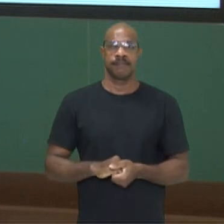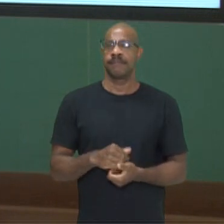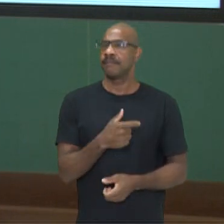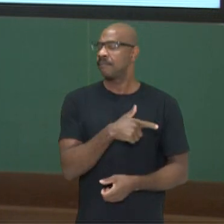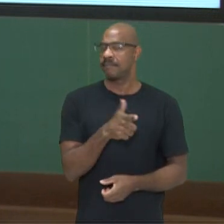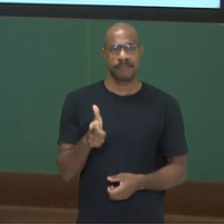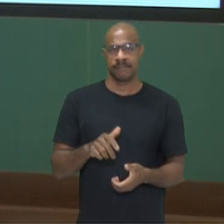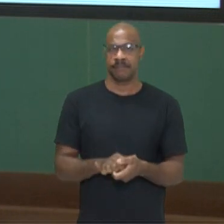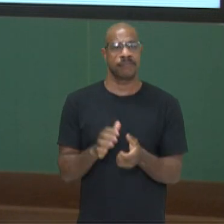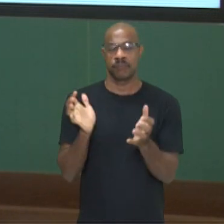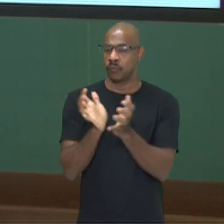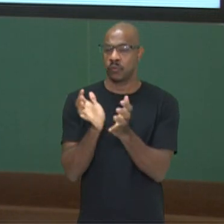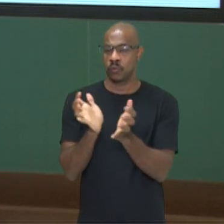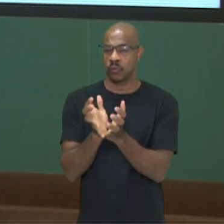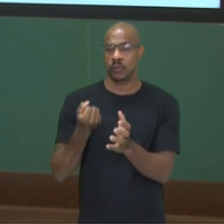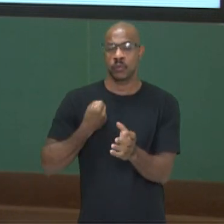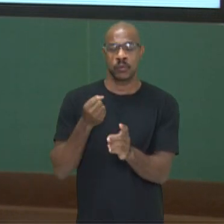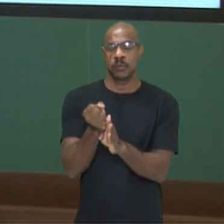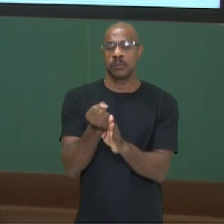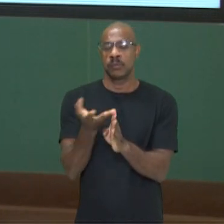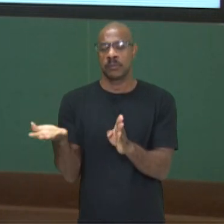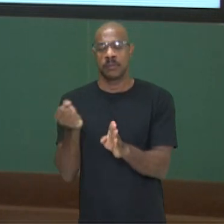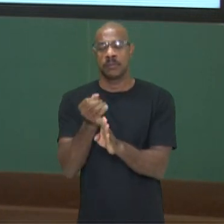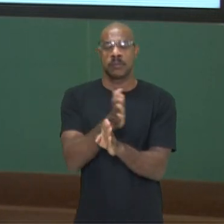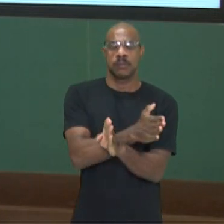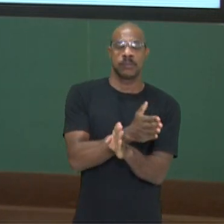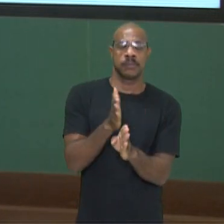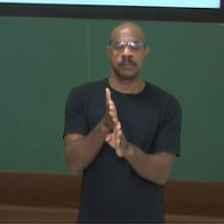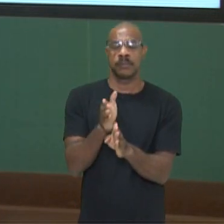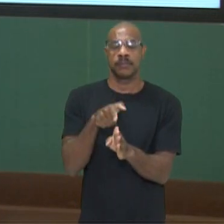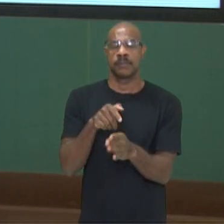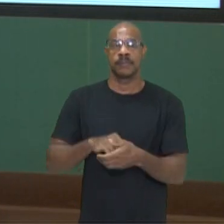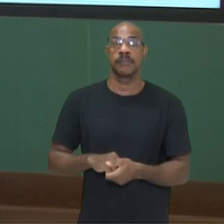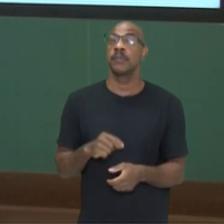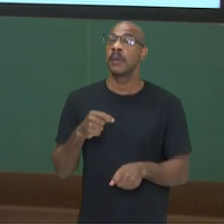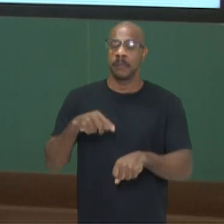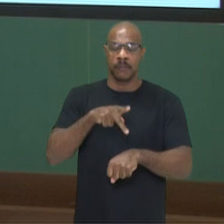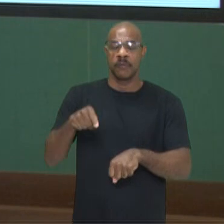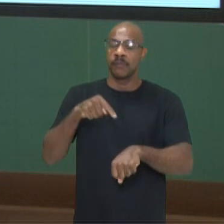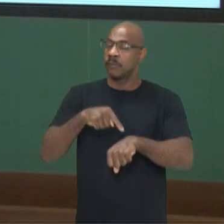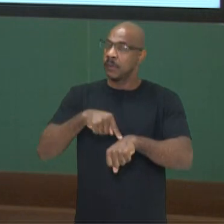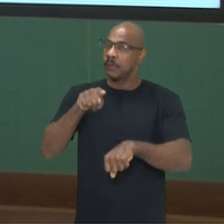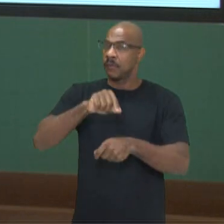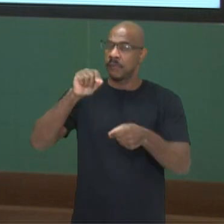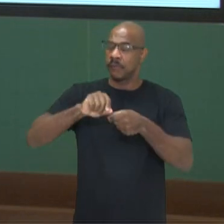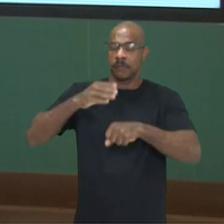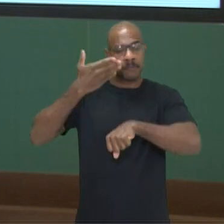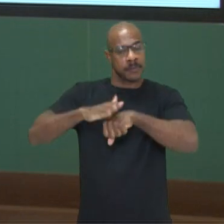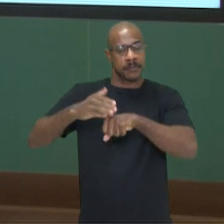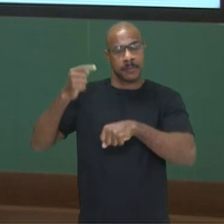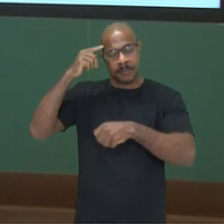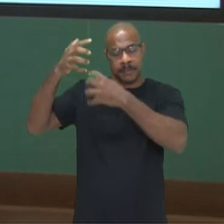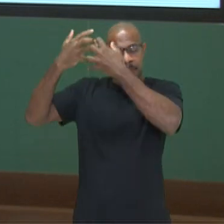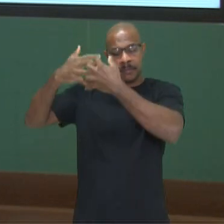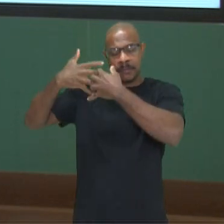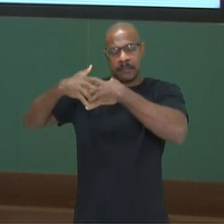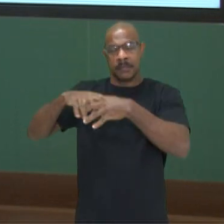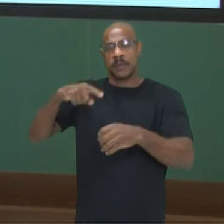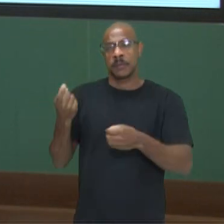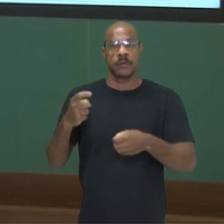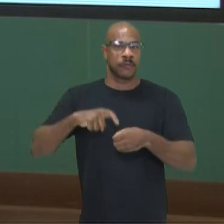para o conjunto dos números inteiros, ok? Então a professora vai dar um tempinho para vocês resolverem e